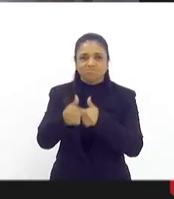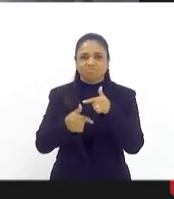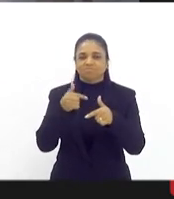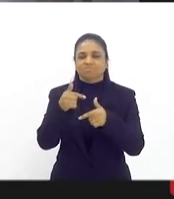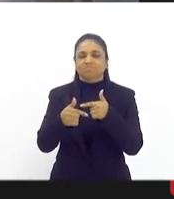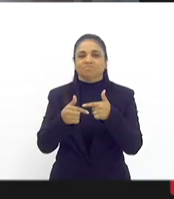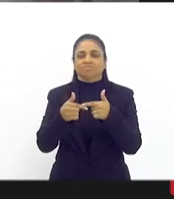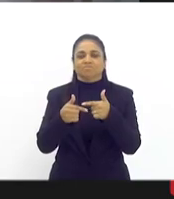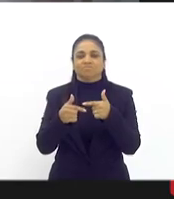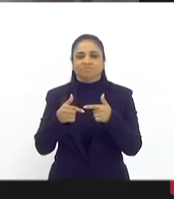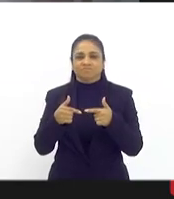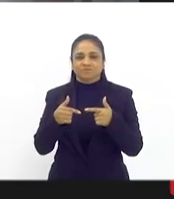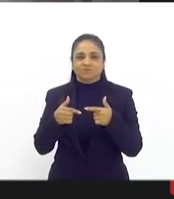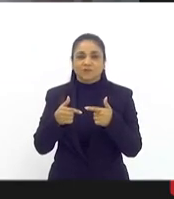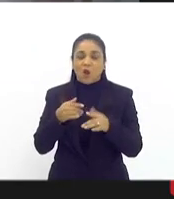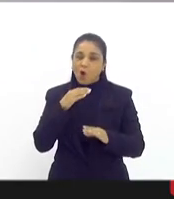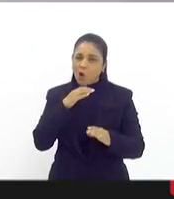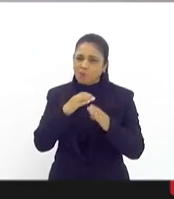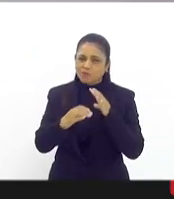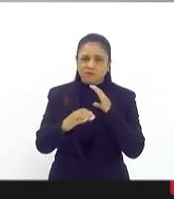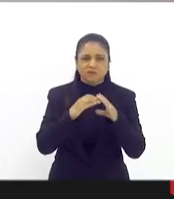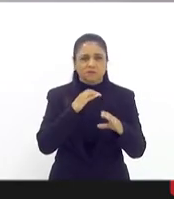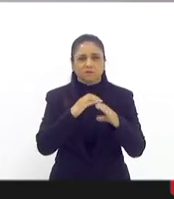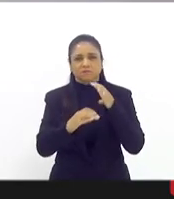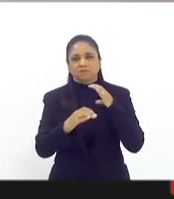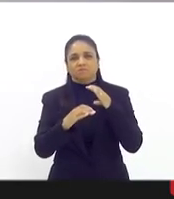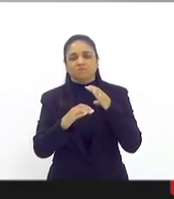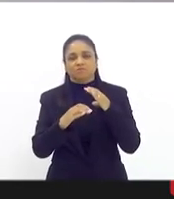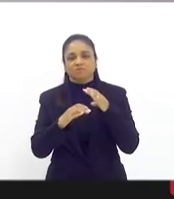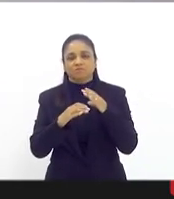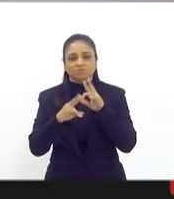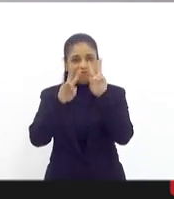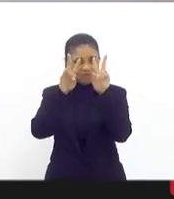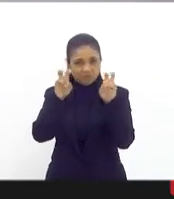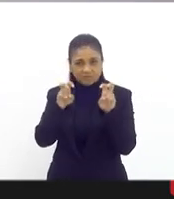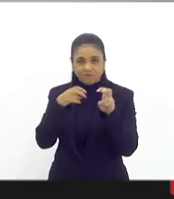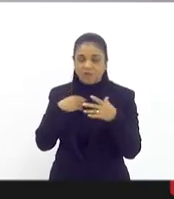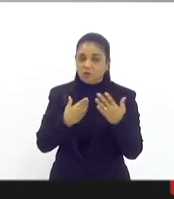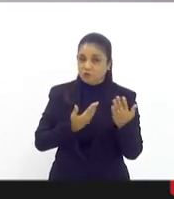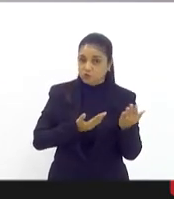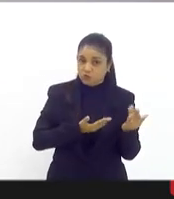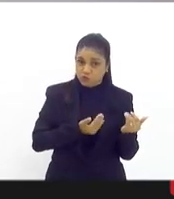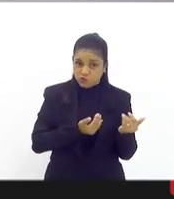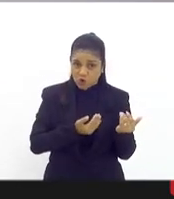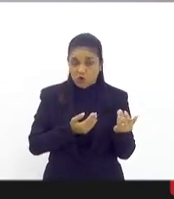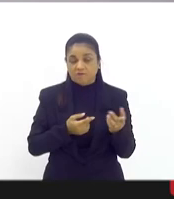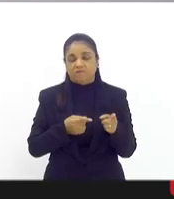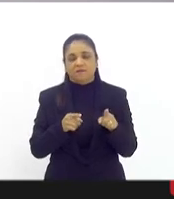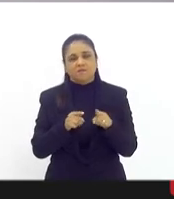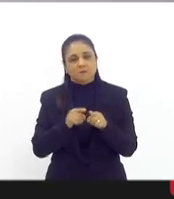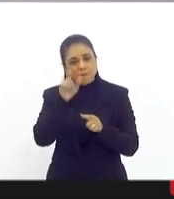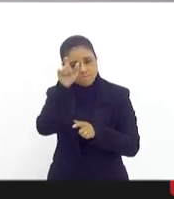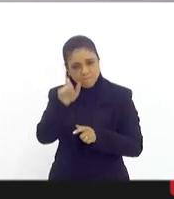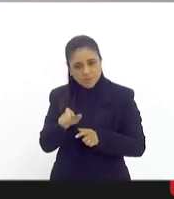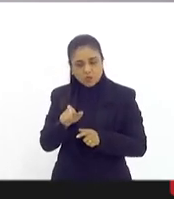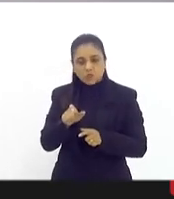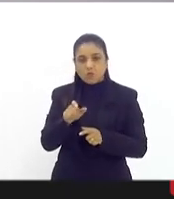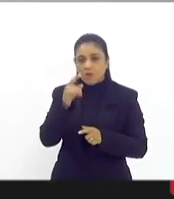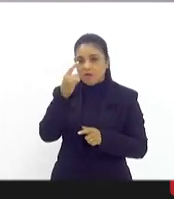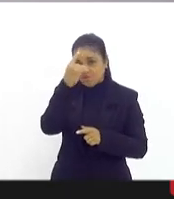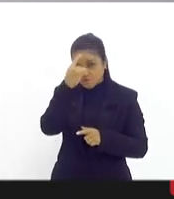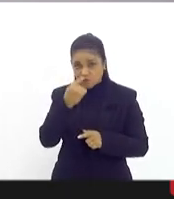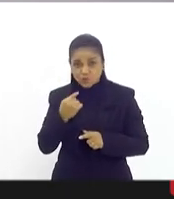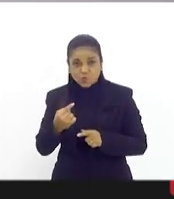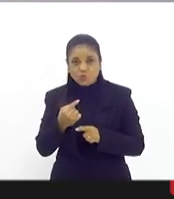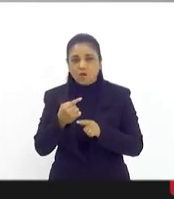toda essa questão, toda a questão da comunicação, enfim, com jovens, sobretudo, ele é uma figura, acho que é uma das figuras mais importantes, sem